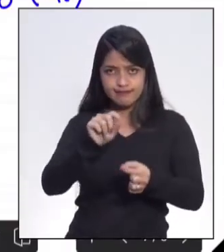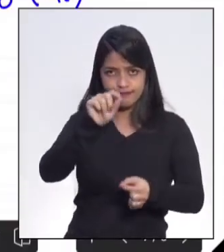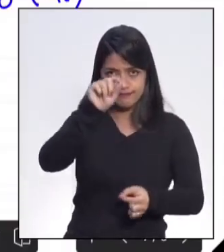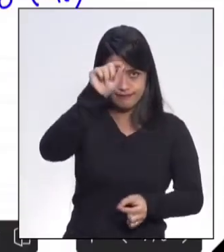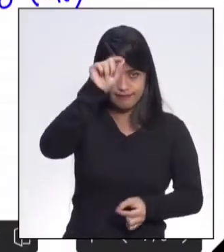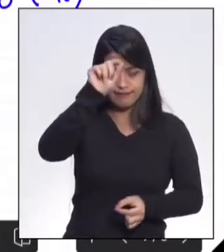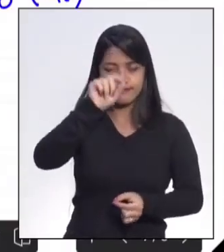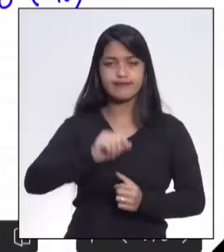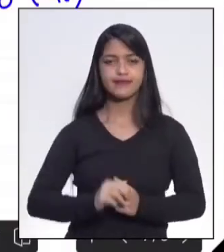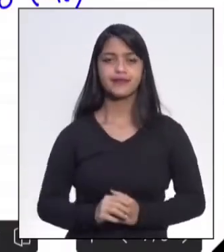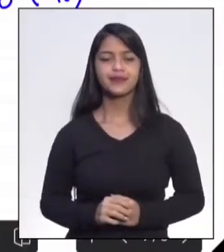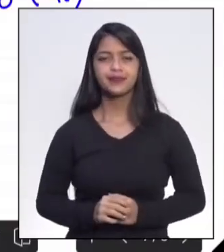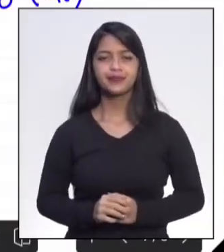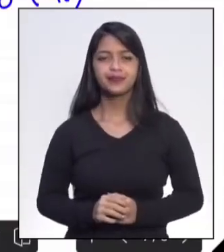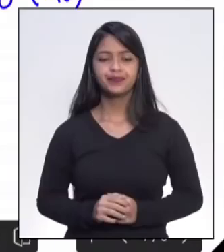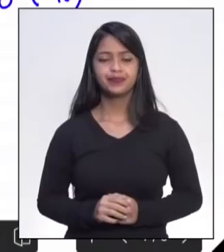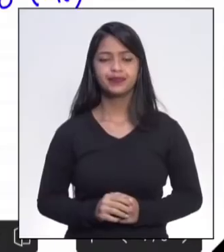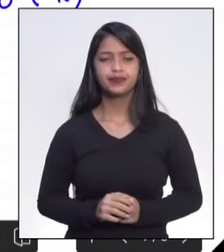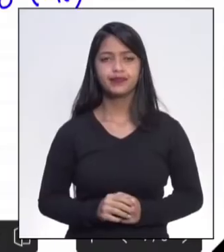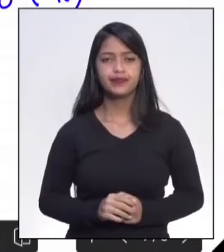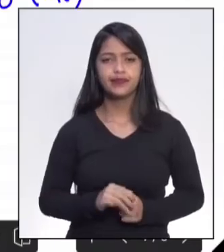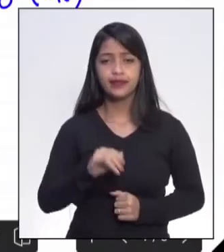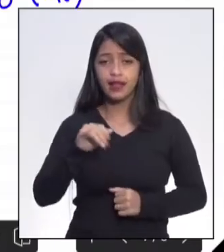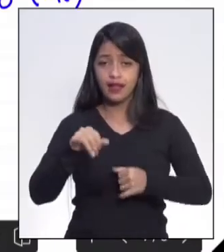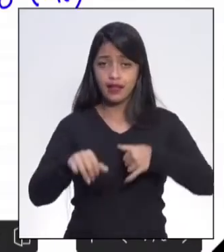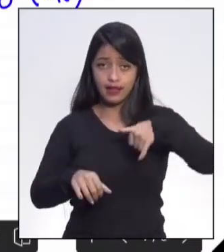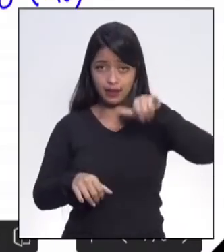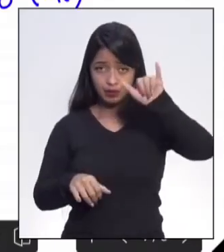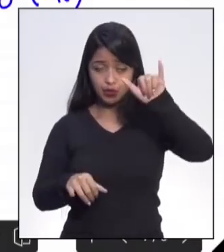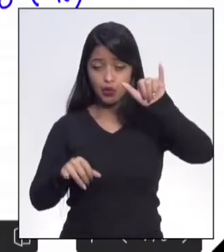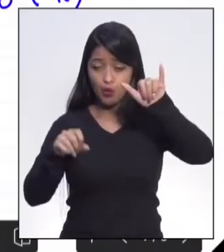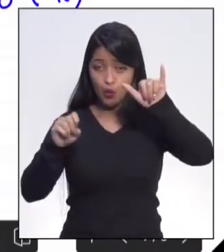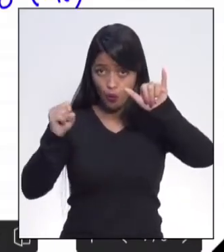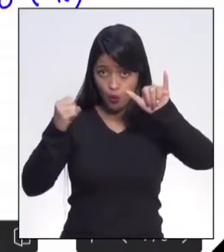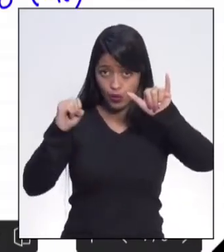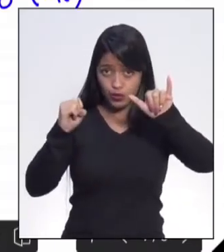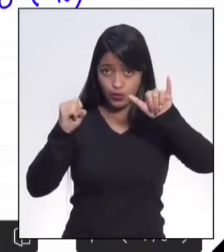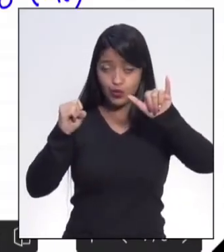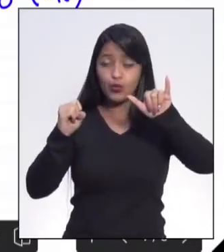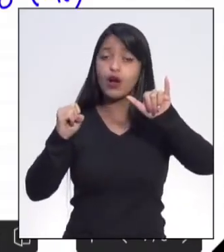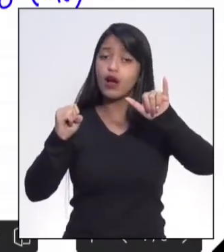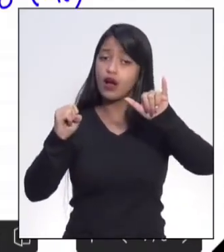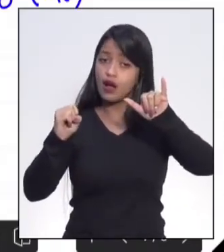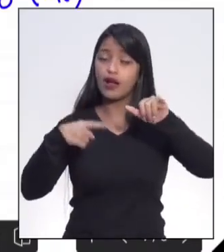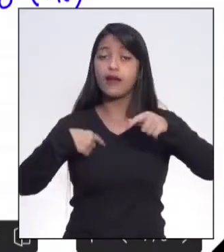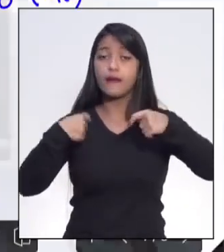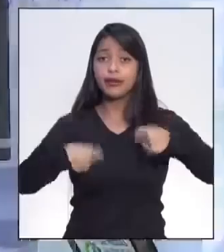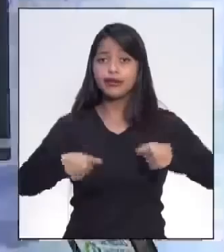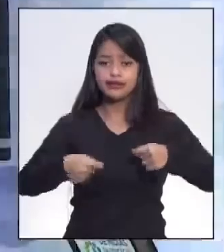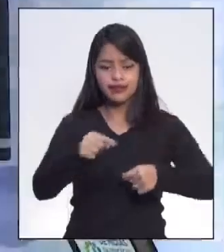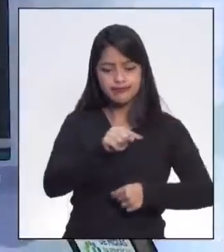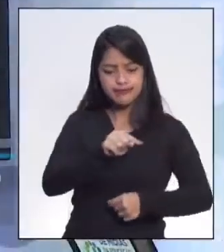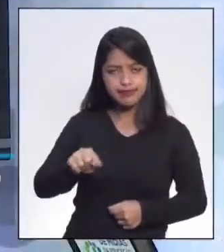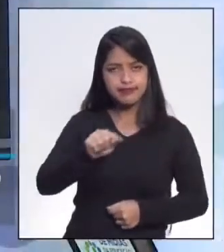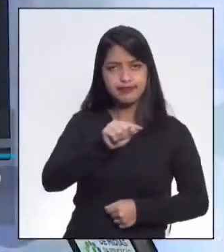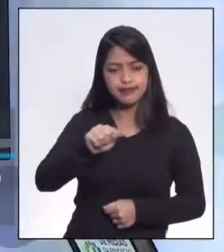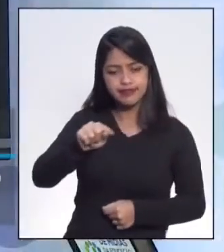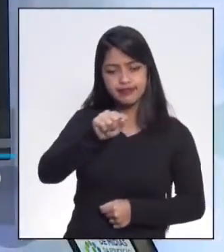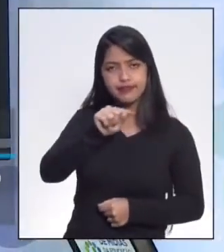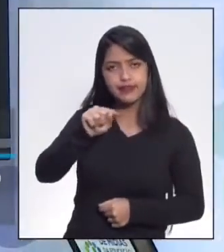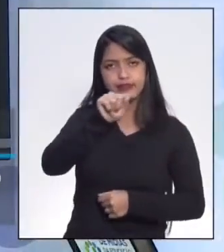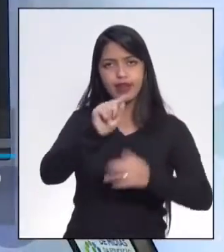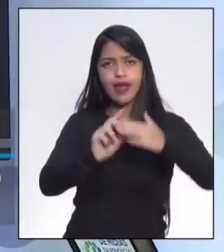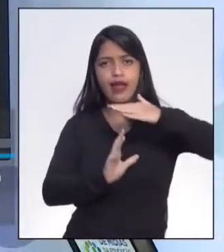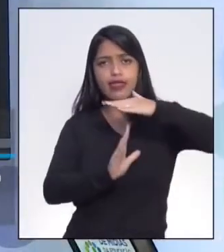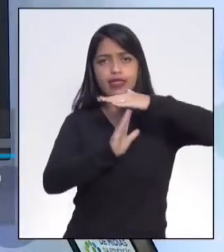se nesse caso o y é 8, eu tenho que ter graduado aqui no y